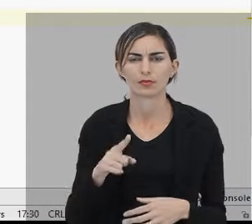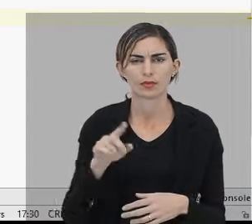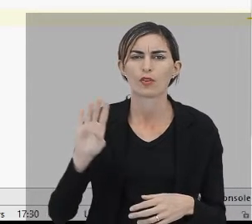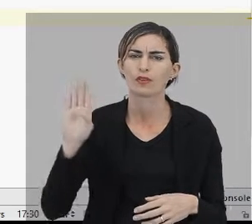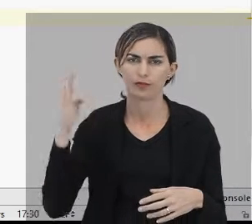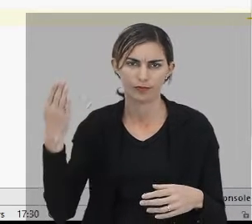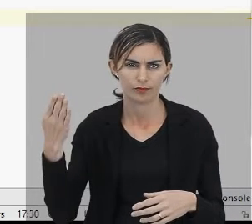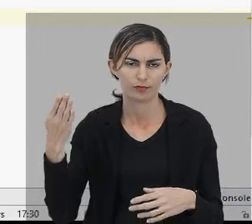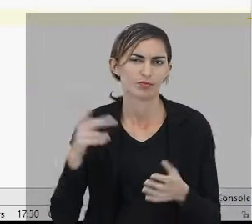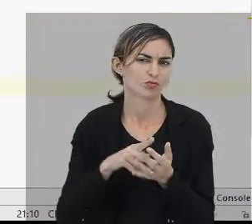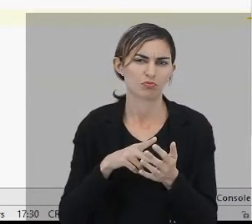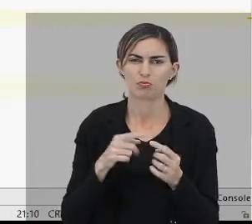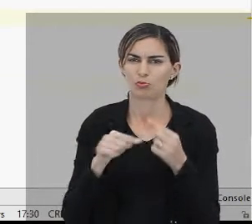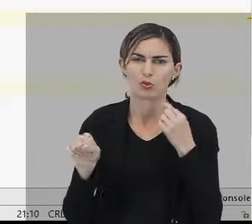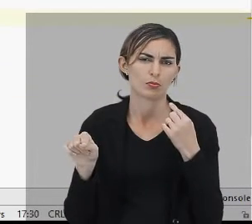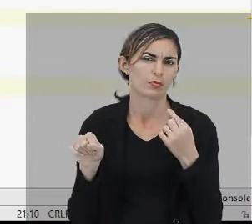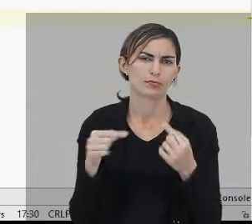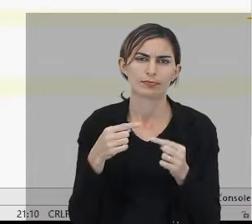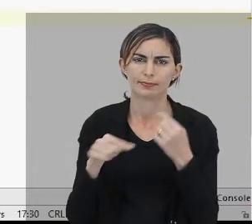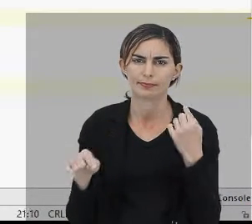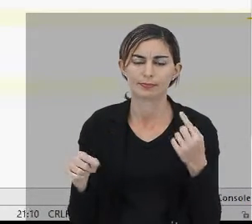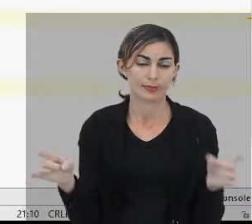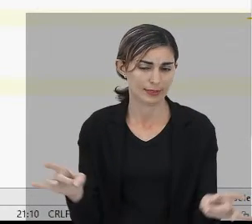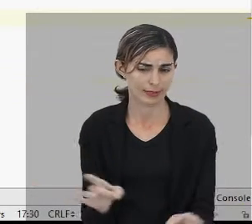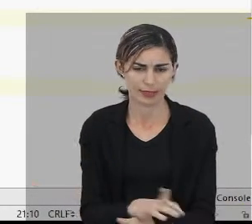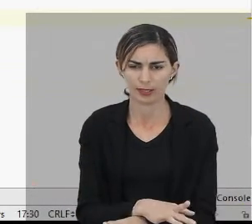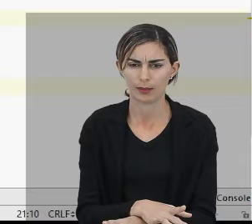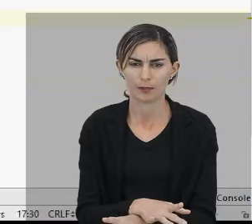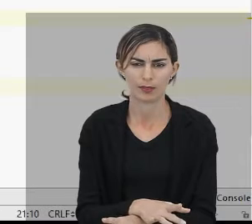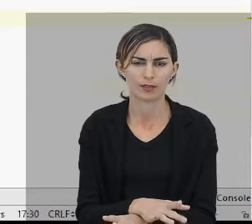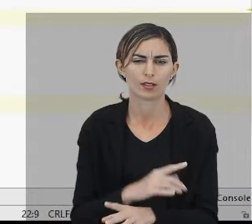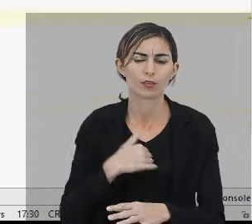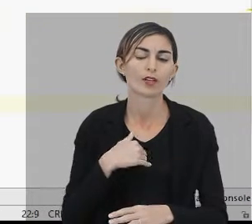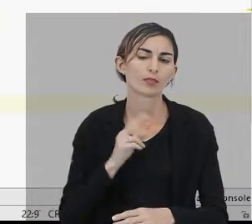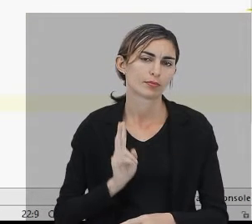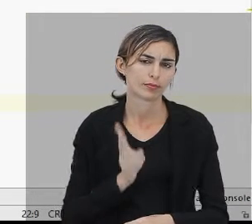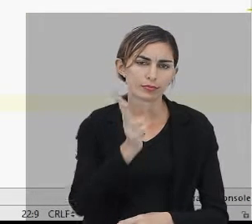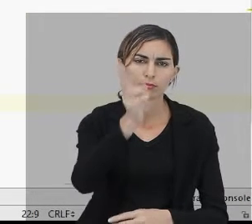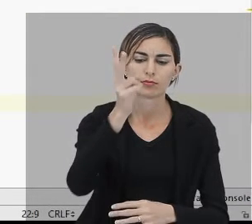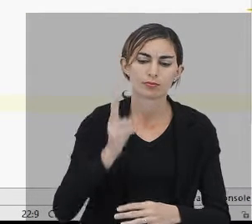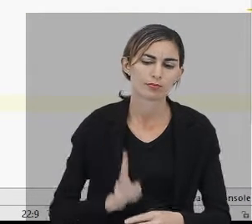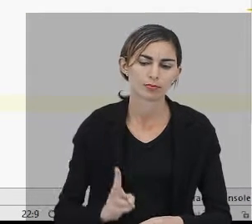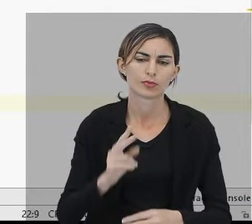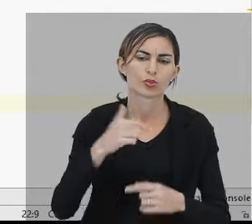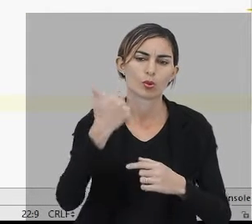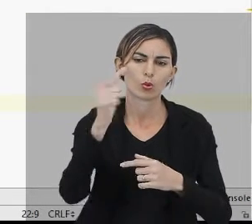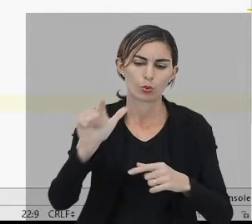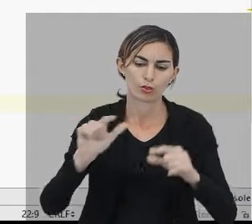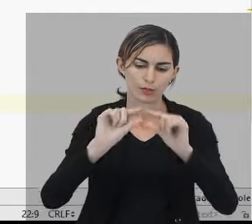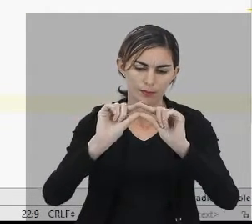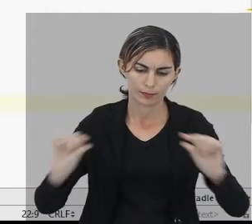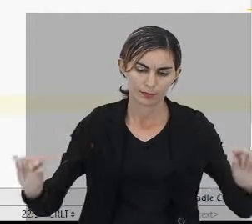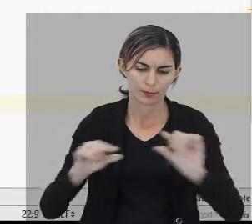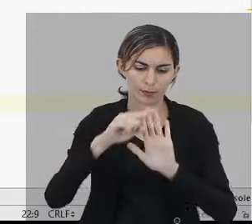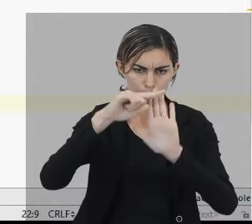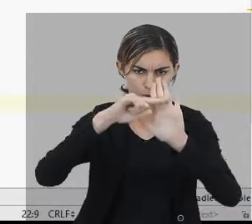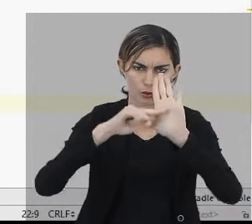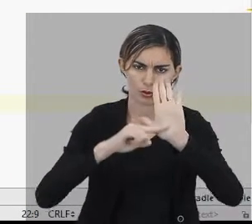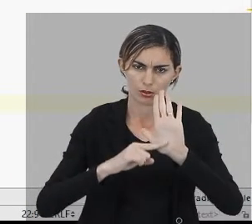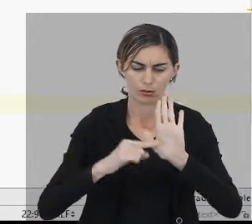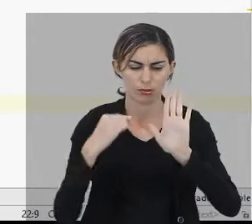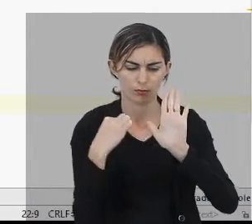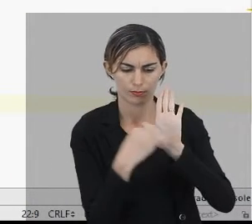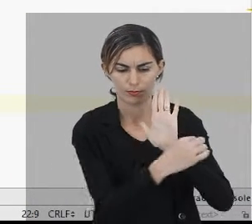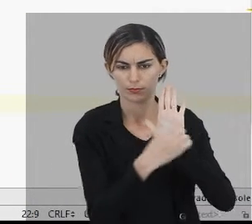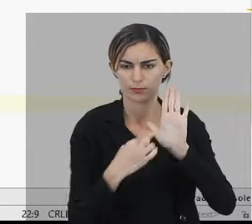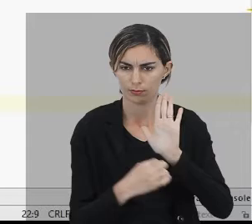é falsa, ele termina e aí ele vai prosseguir com as outras linhas de programação, que no